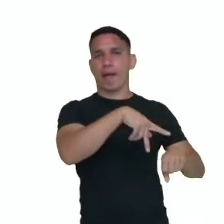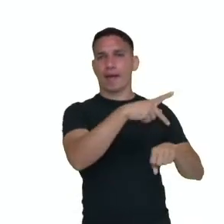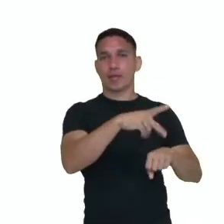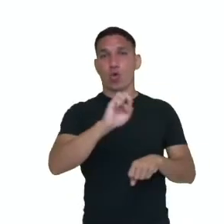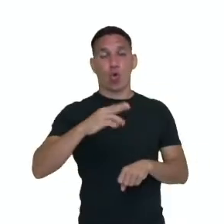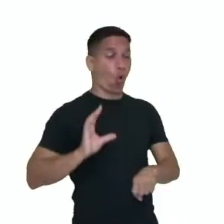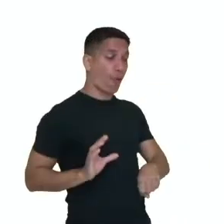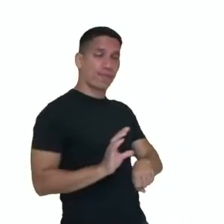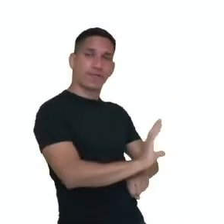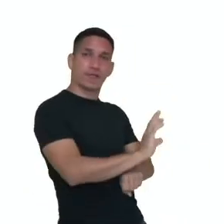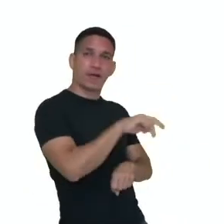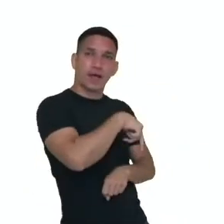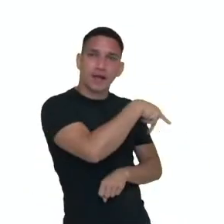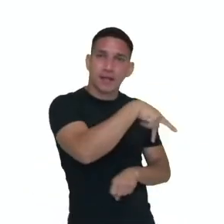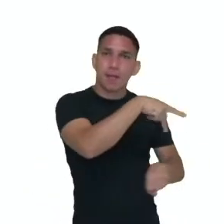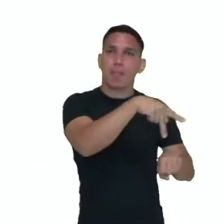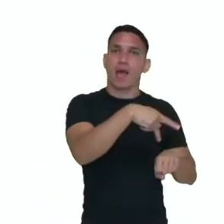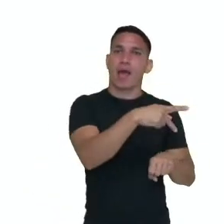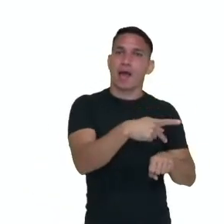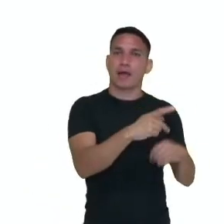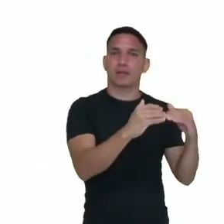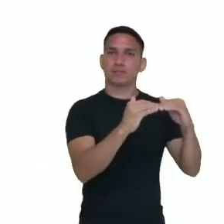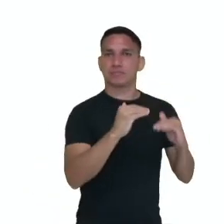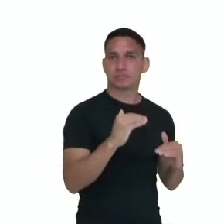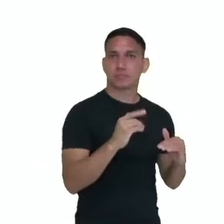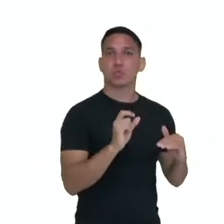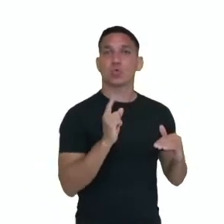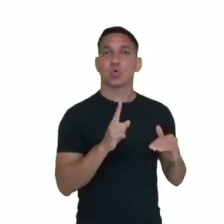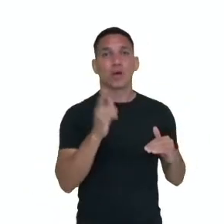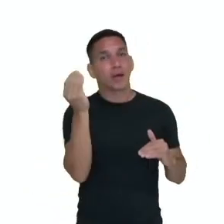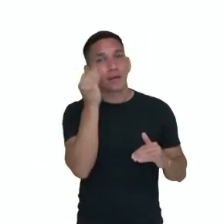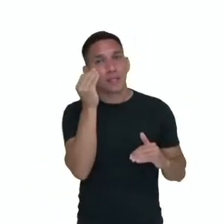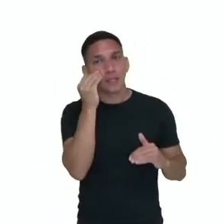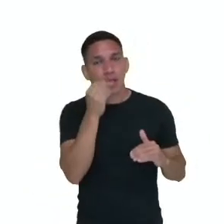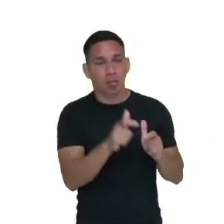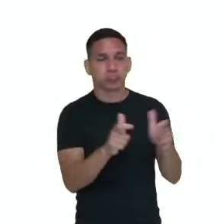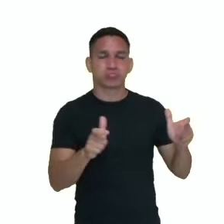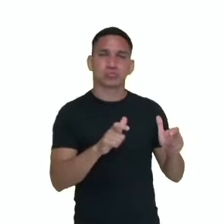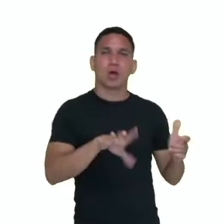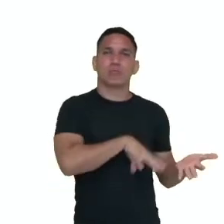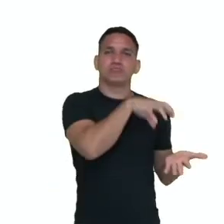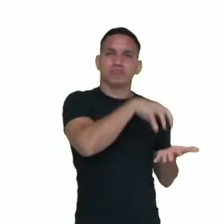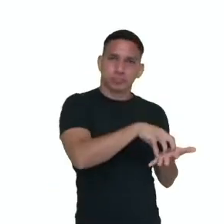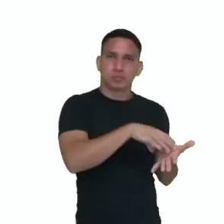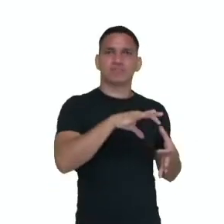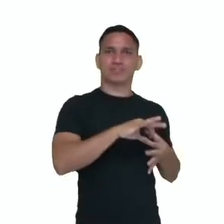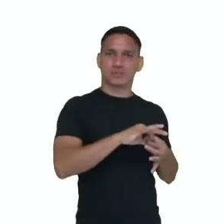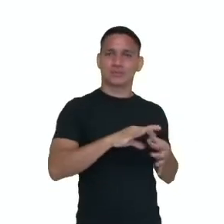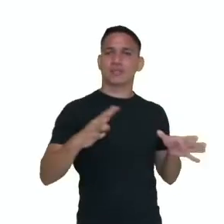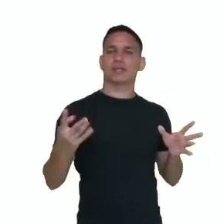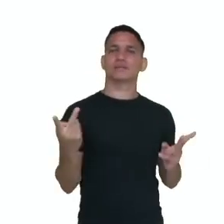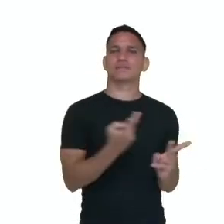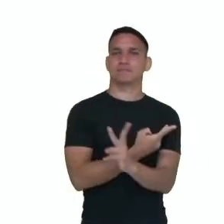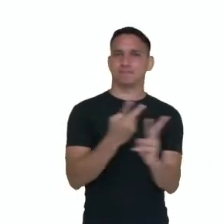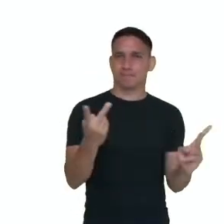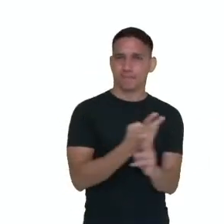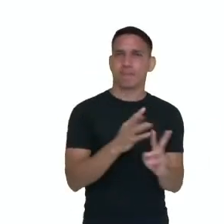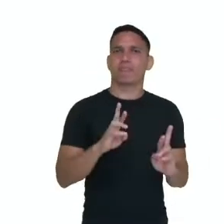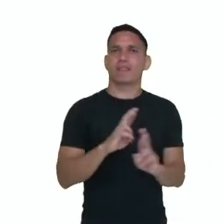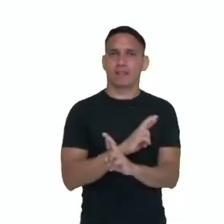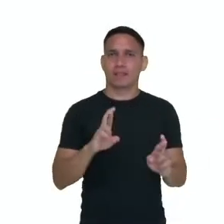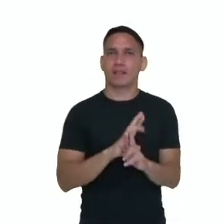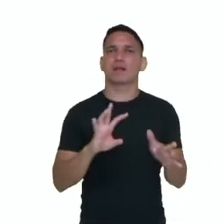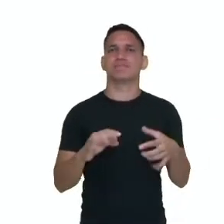investem dinheiro, né, nesses países subdesenvolvidos, implantando as suas empresas nesses locais, gerando emprego, né, que é uma coisa positiva e tudo